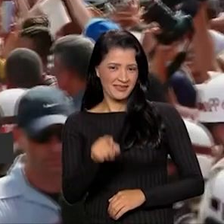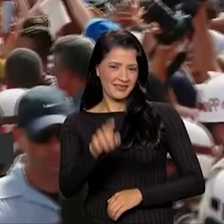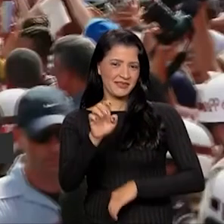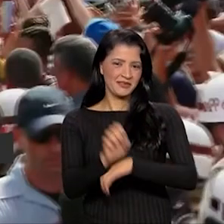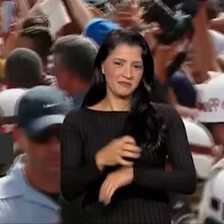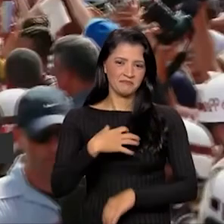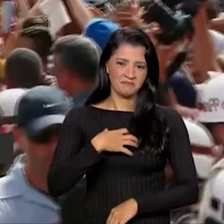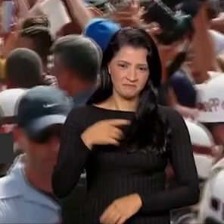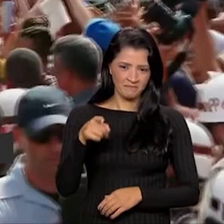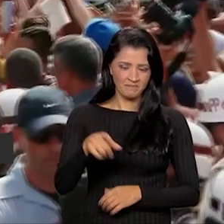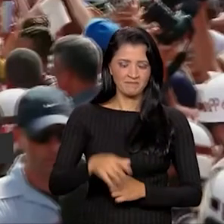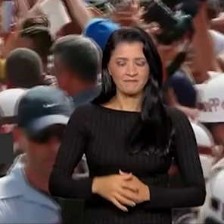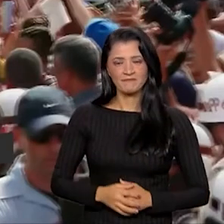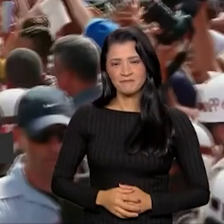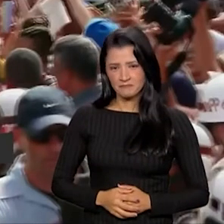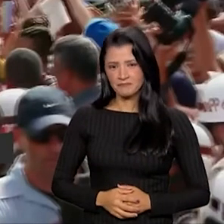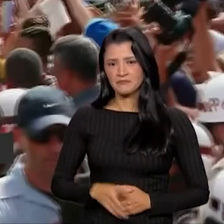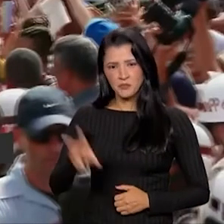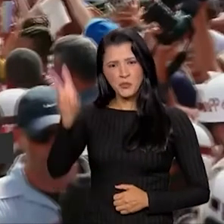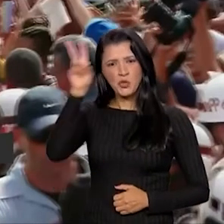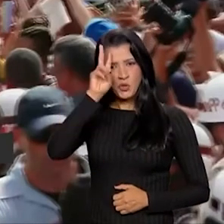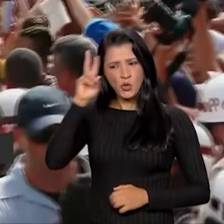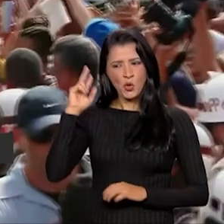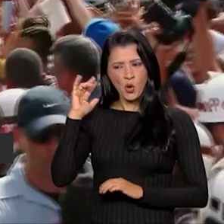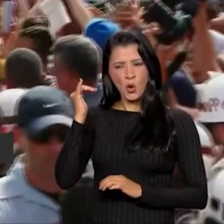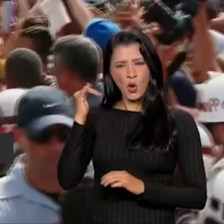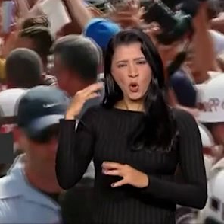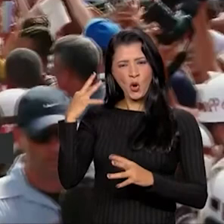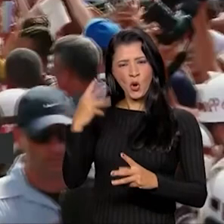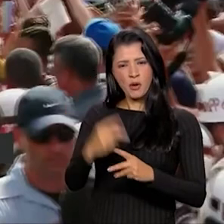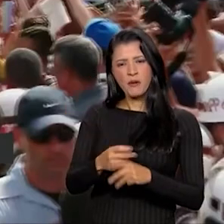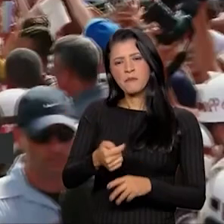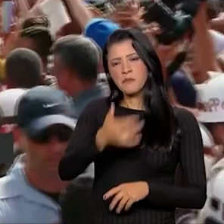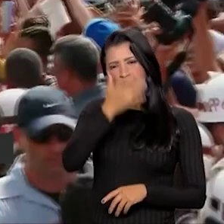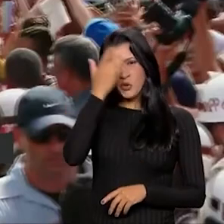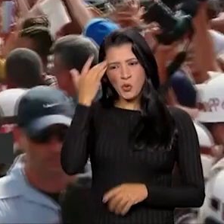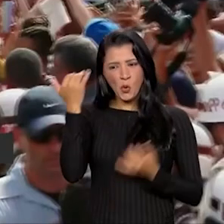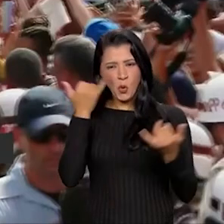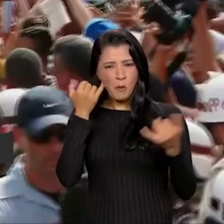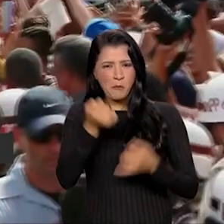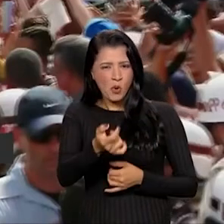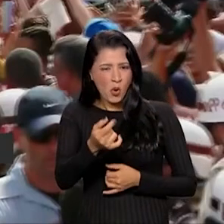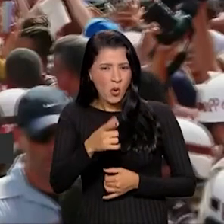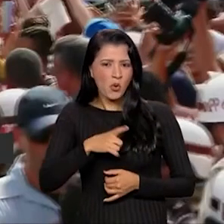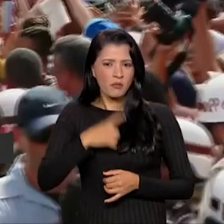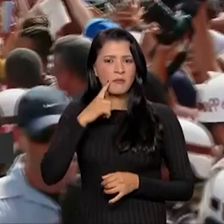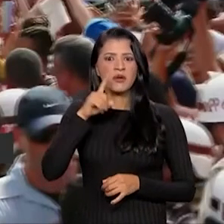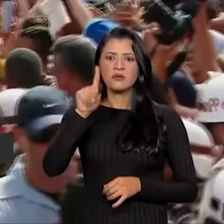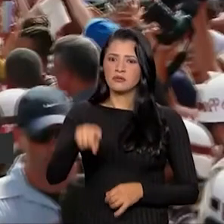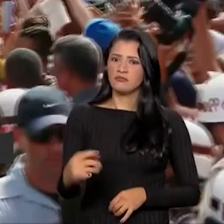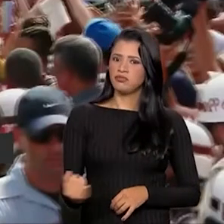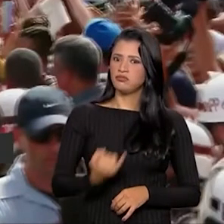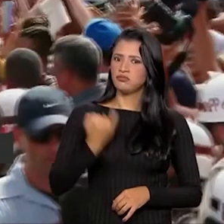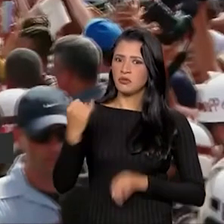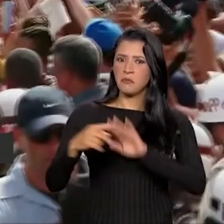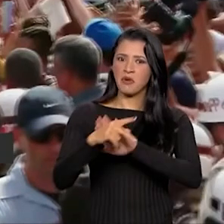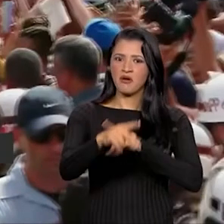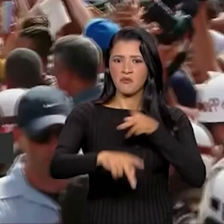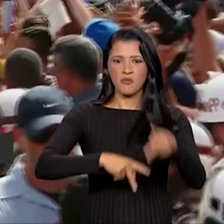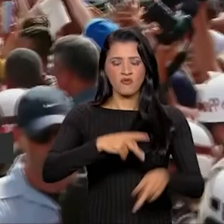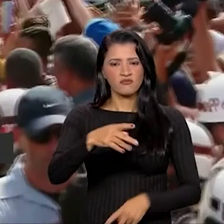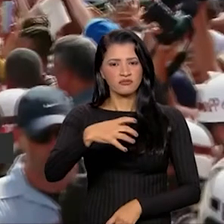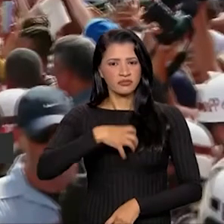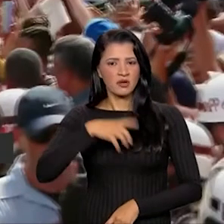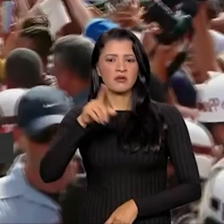na Bahia. Uma história que poucas pessoas conhecem, uma história muito importante para o povo baiano.